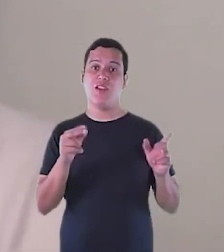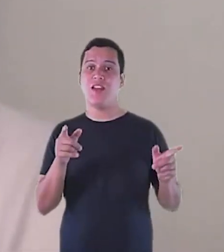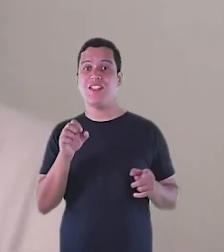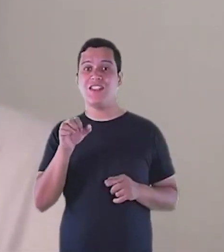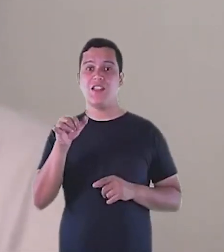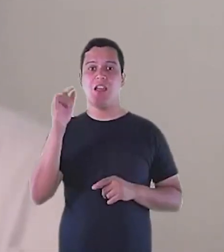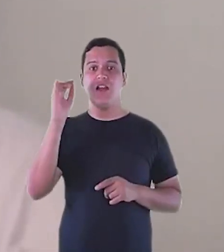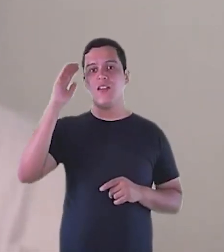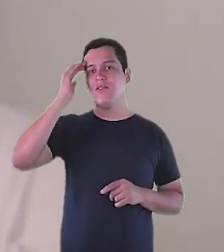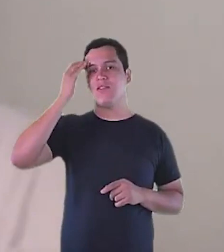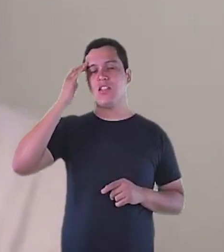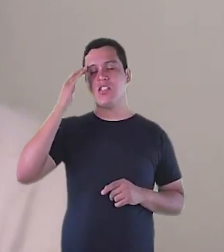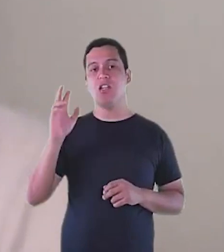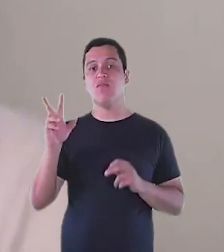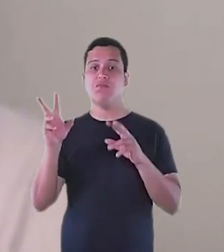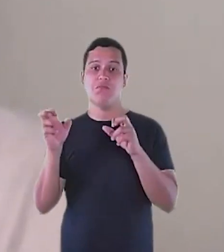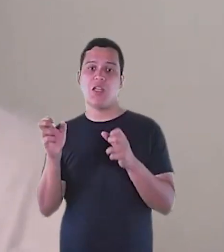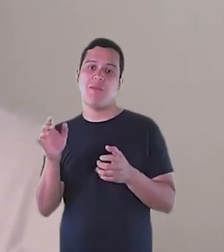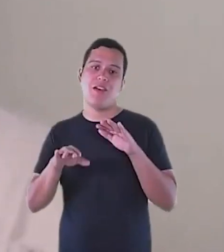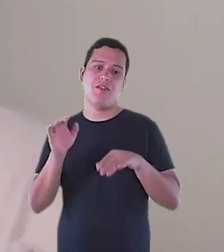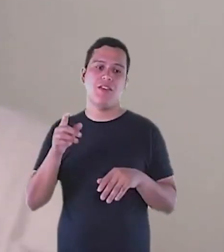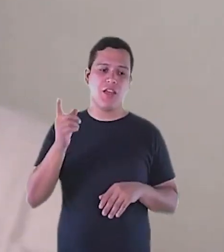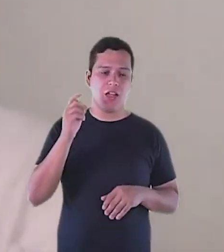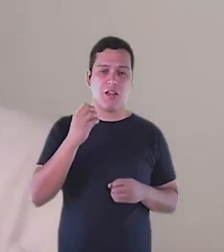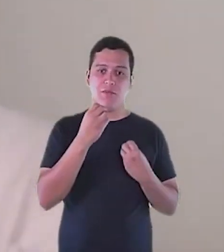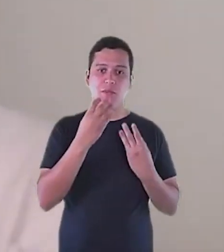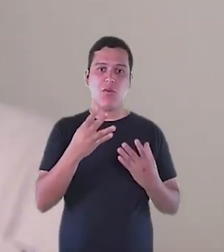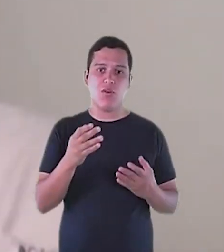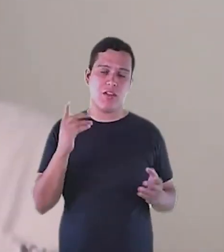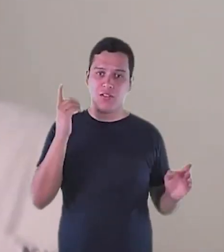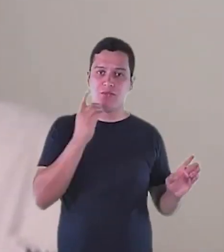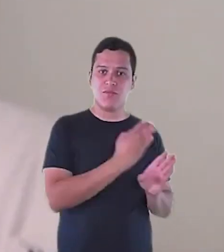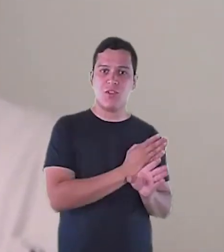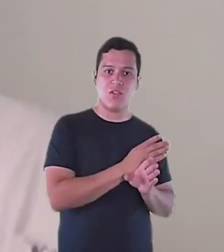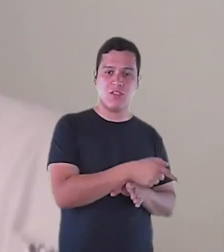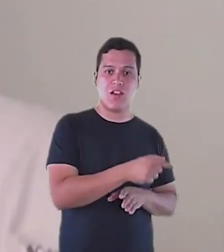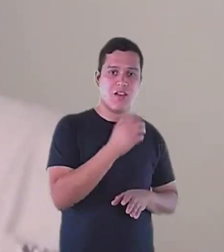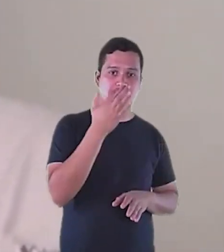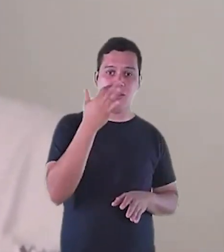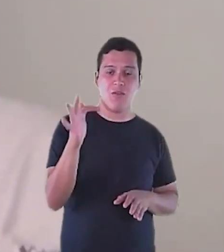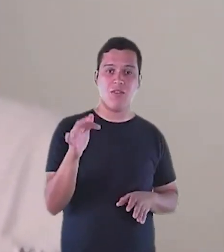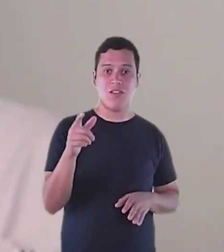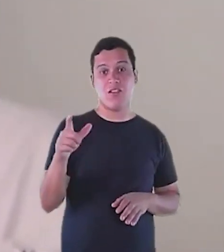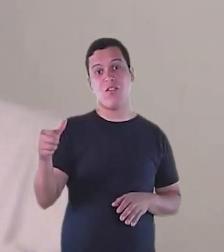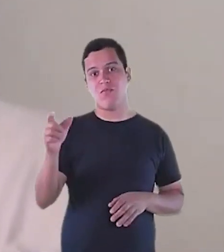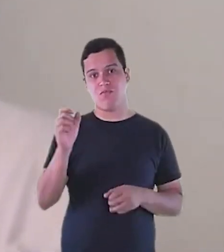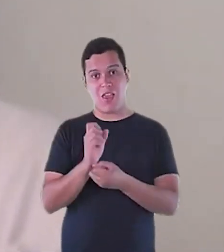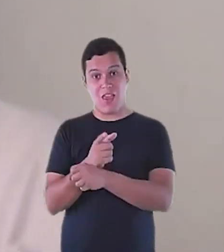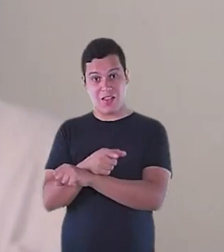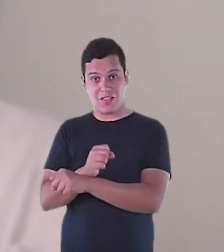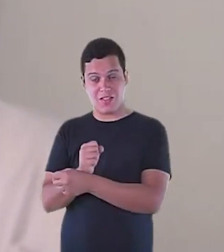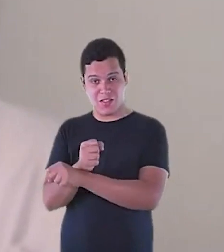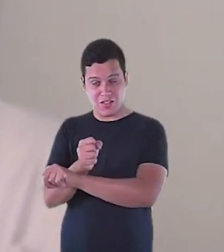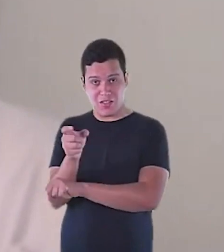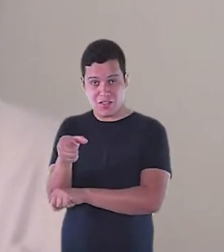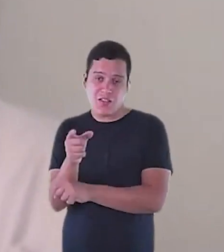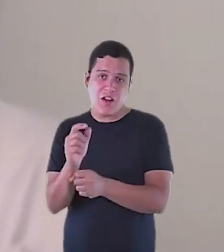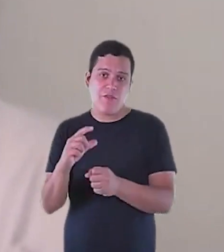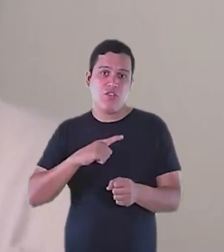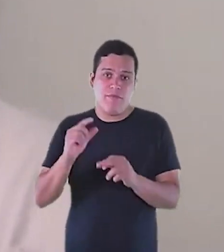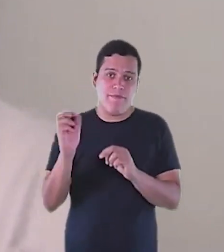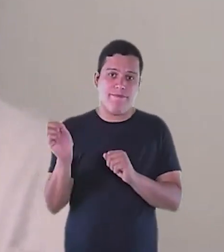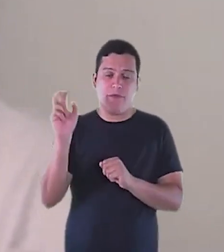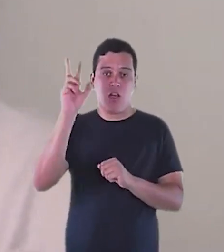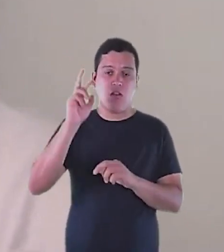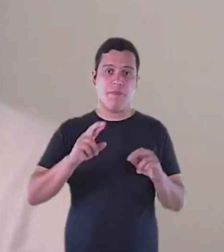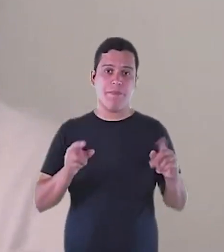em pecuária, em metalurgia, e em achar ouro. Então é interessante que